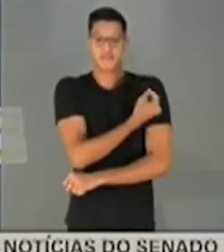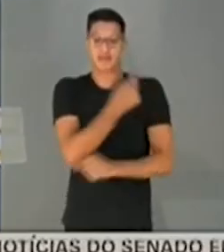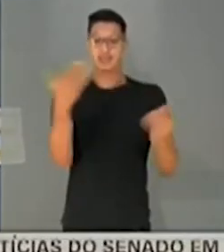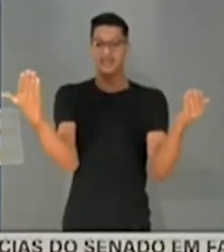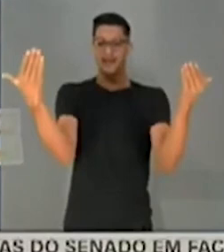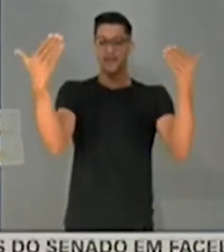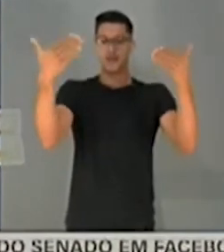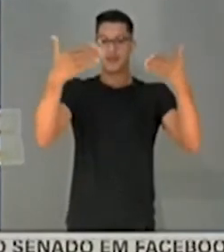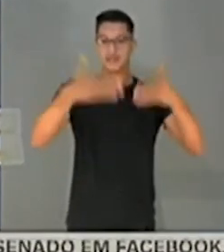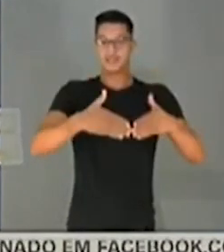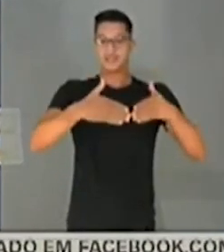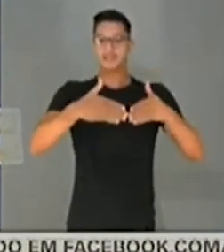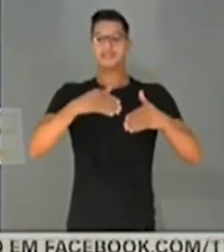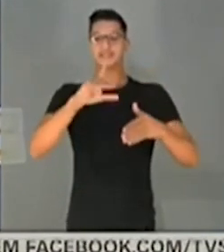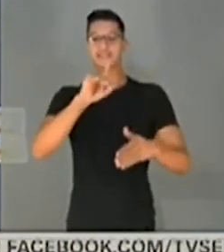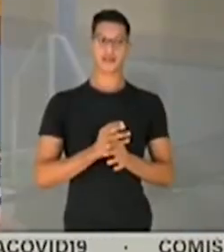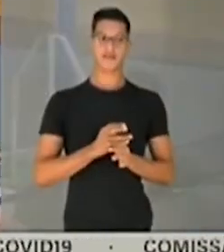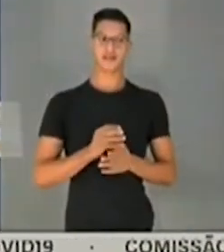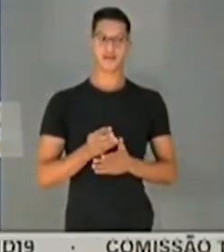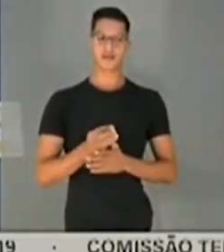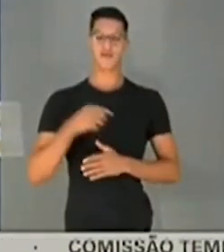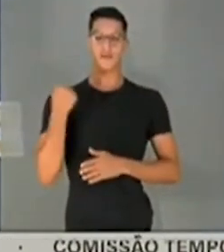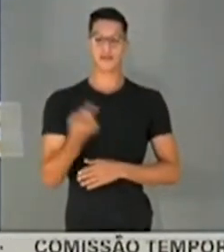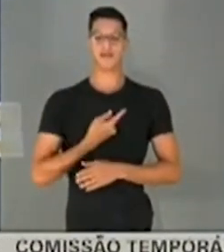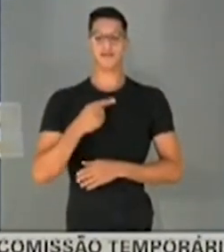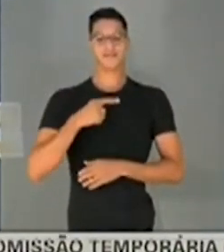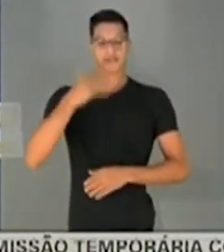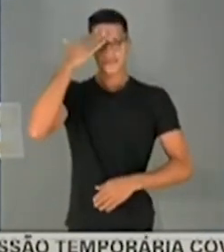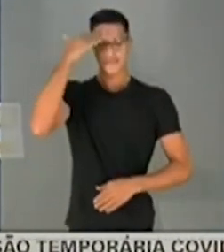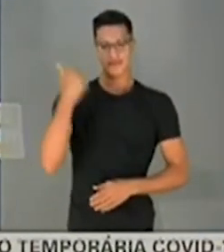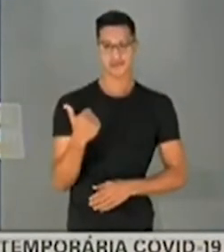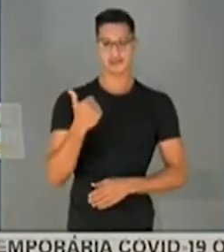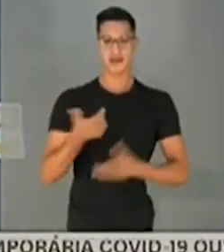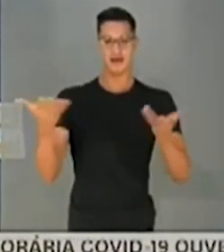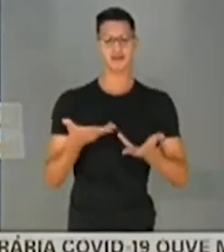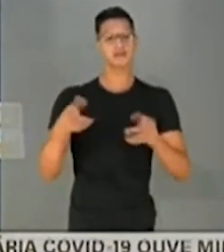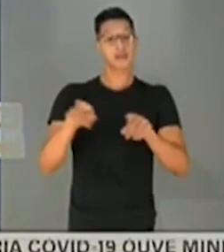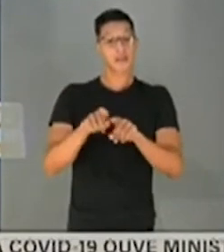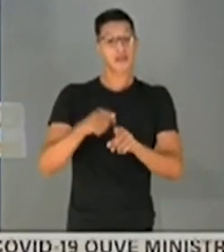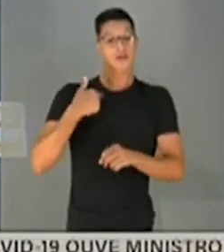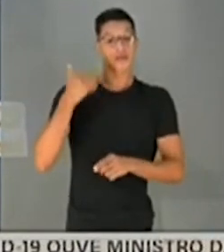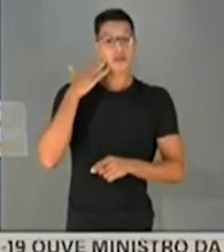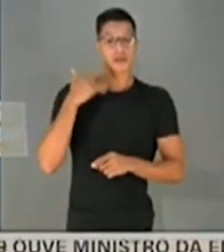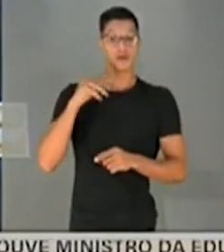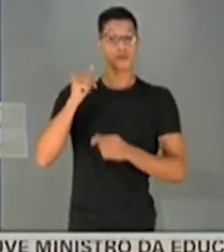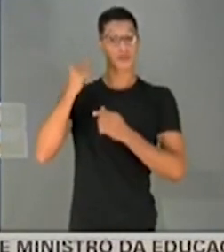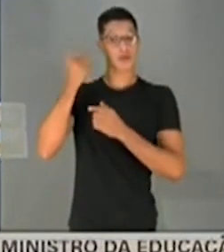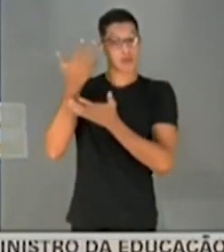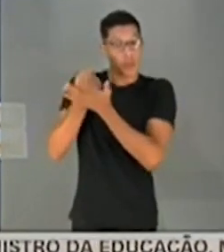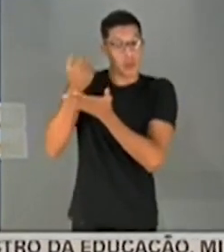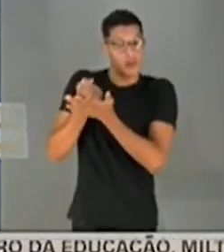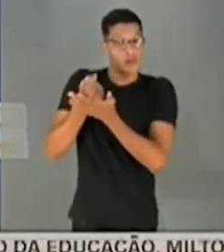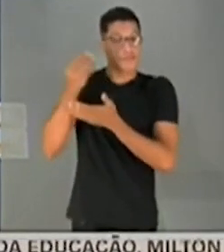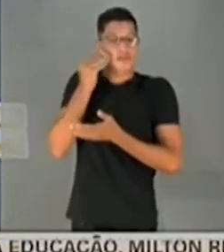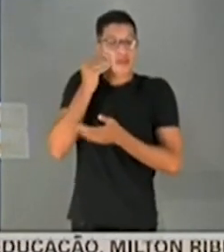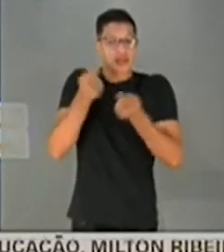diretamente com a Davat, eu tenho essa informação. A informação que eu sei é inclusive com o áudio dele tentando